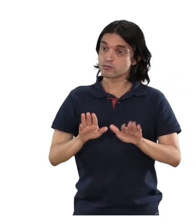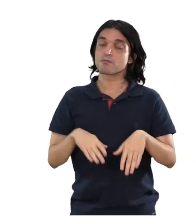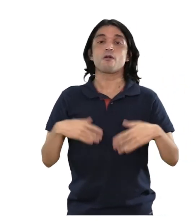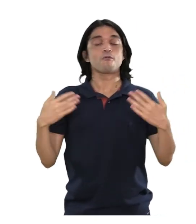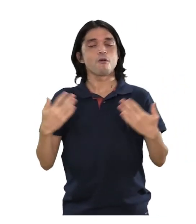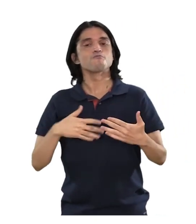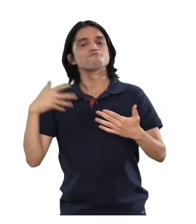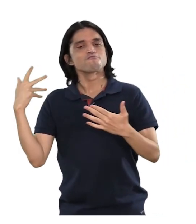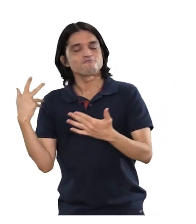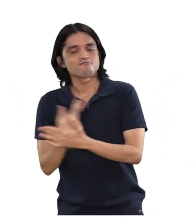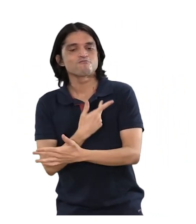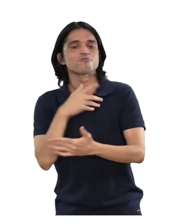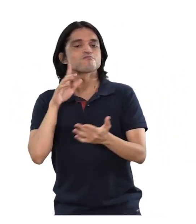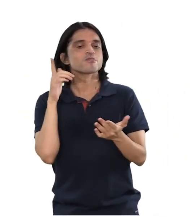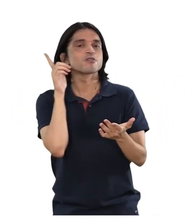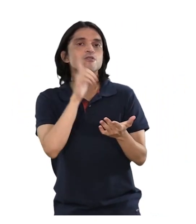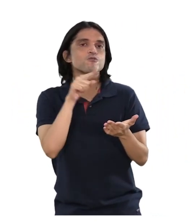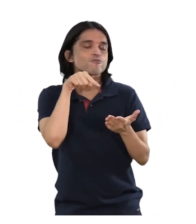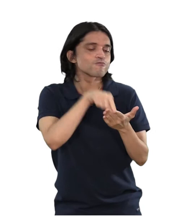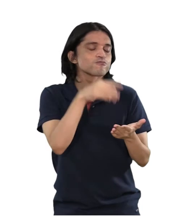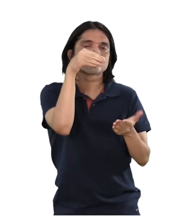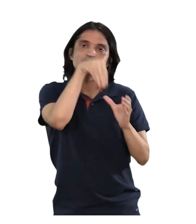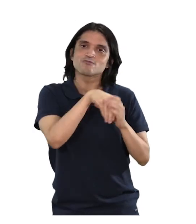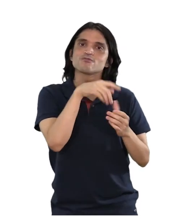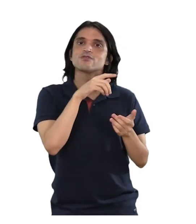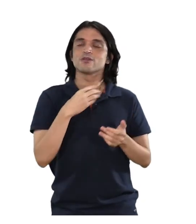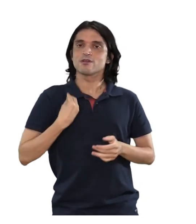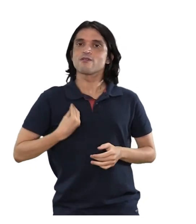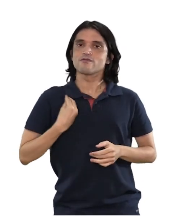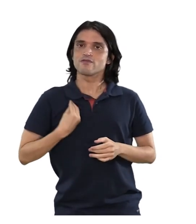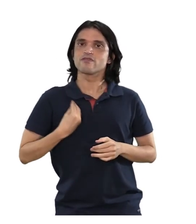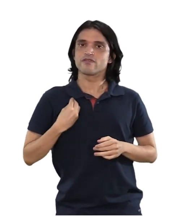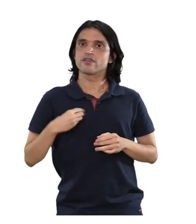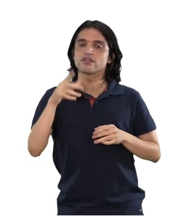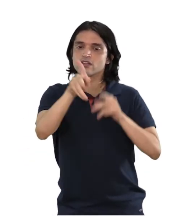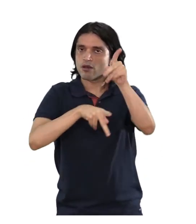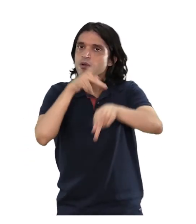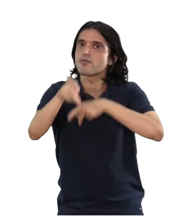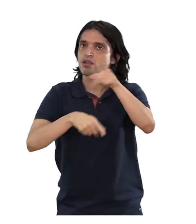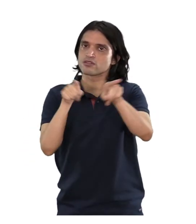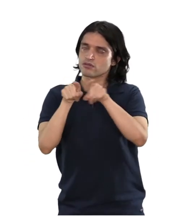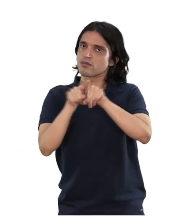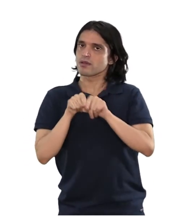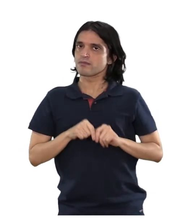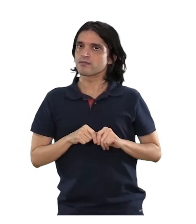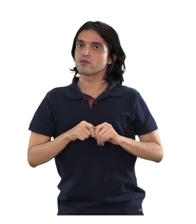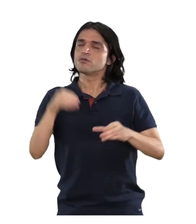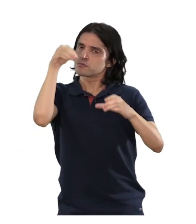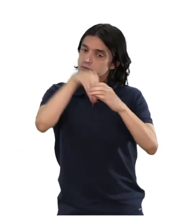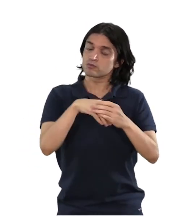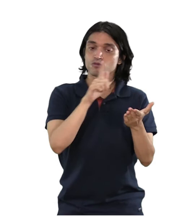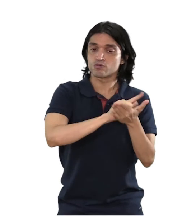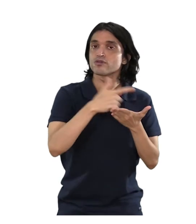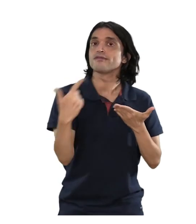palavras, ganhou os jornais, tanto televisivos quanto impressos, de tal modo que fomos vendo surgir lentamente um novo tipo